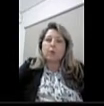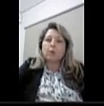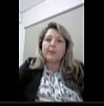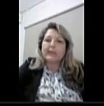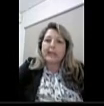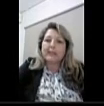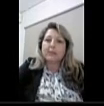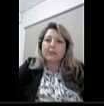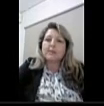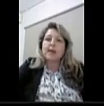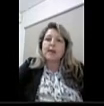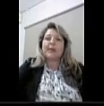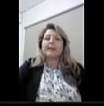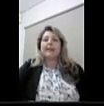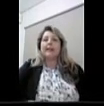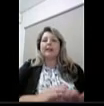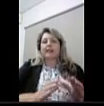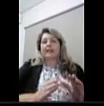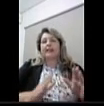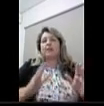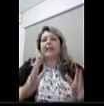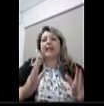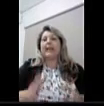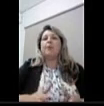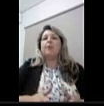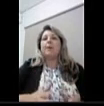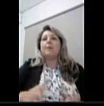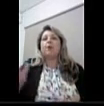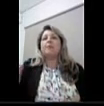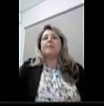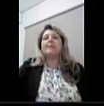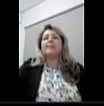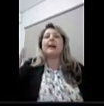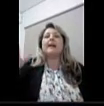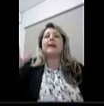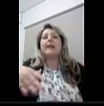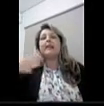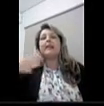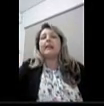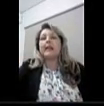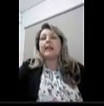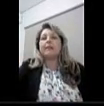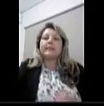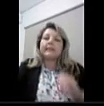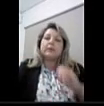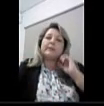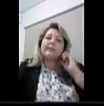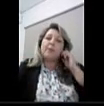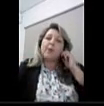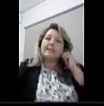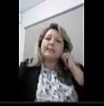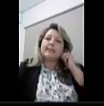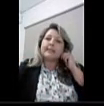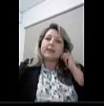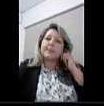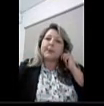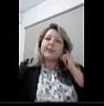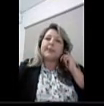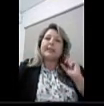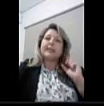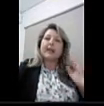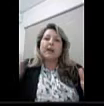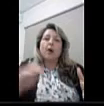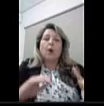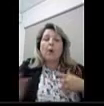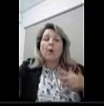alguns combinados para que ela tenha um tempo para começar e ela vai ter um tempo extra, talvez, para